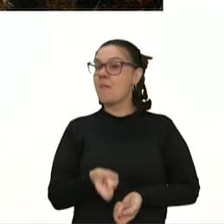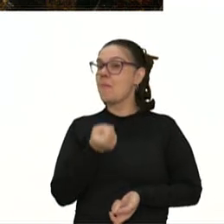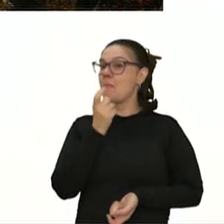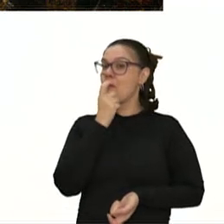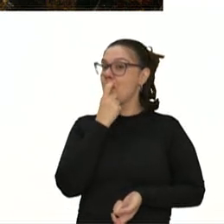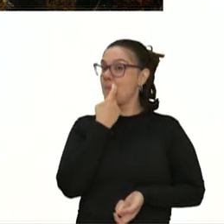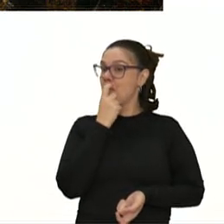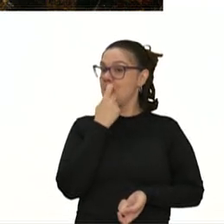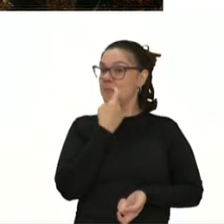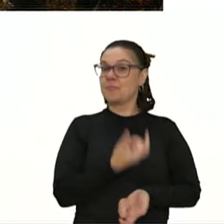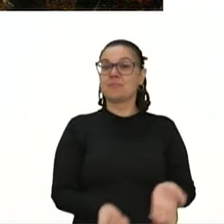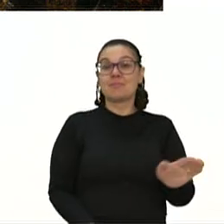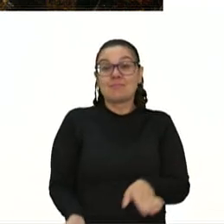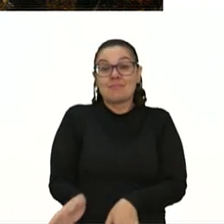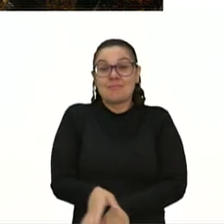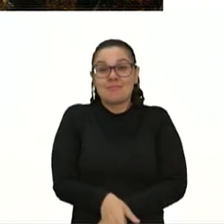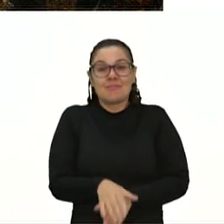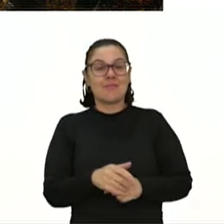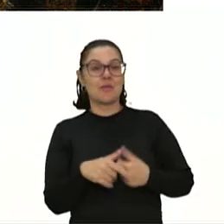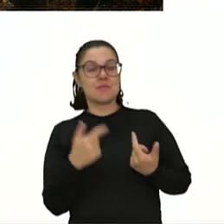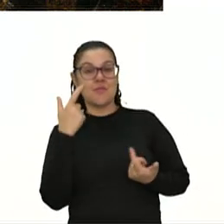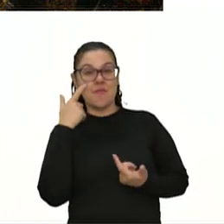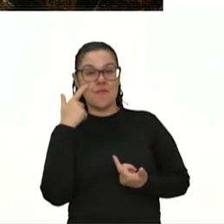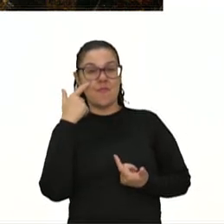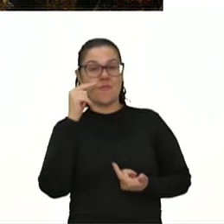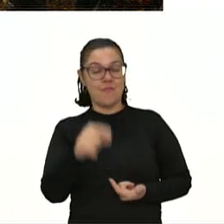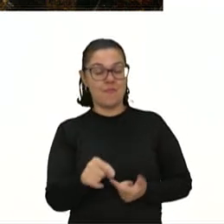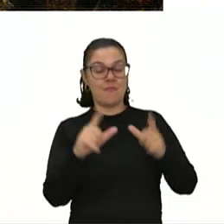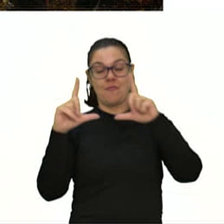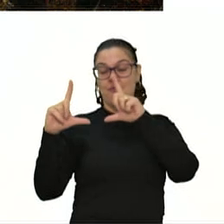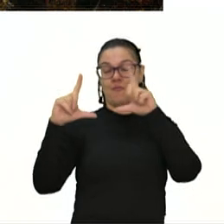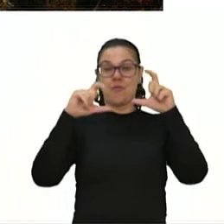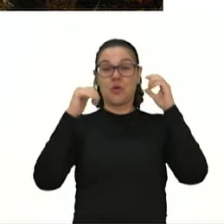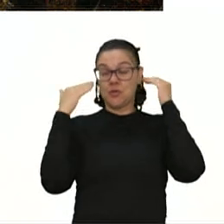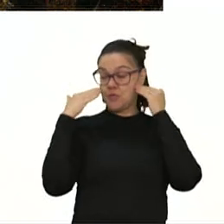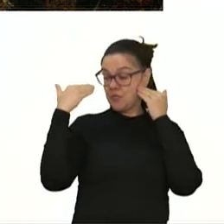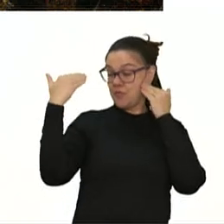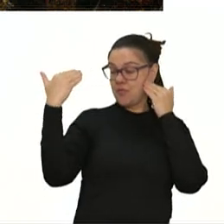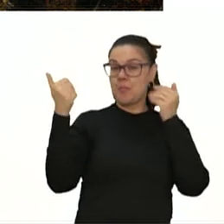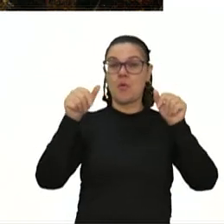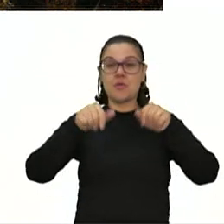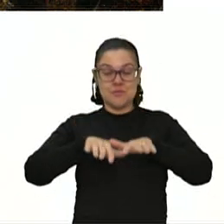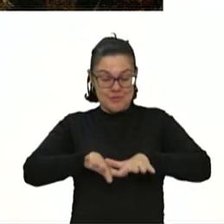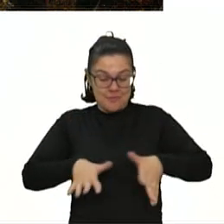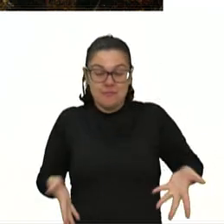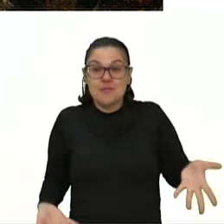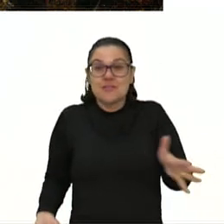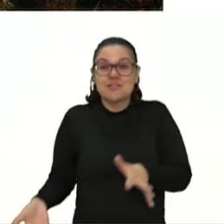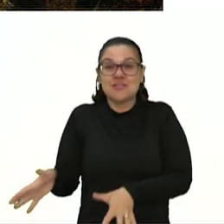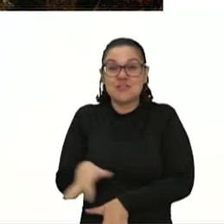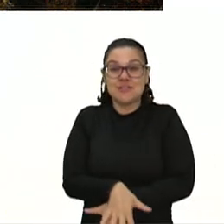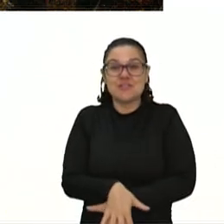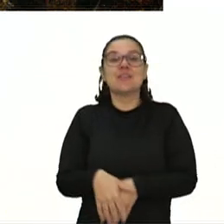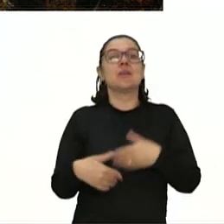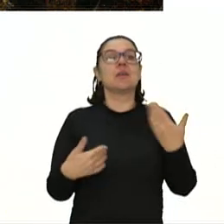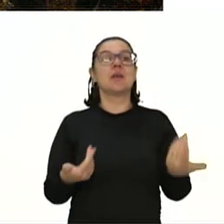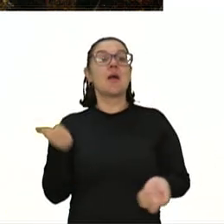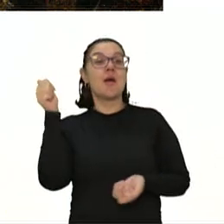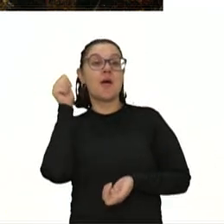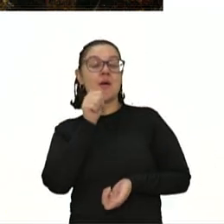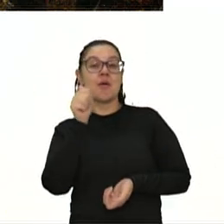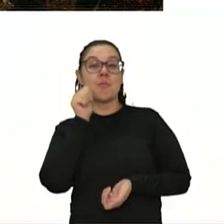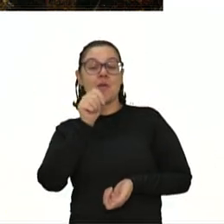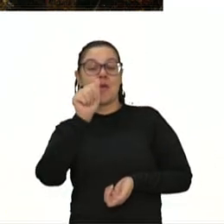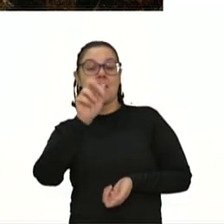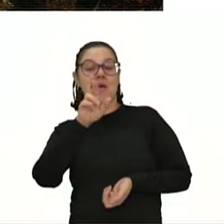Marilyn Monroe. Então, a gente tem ali essa foto famosa dela, né, com o vestido ali. Temos a Aretha Franklin, que